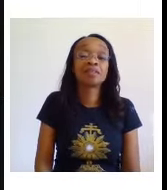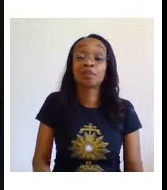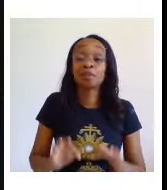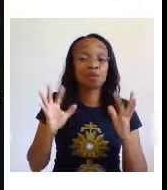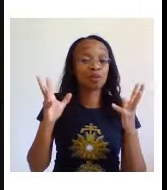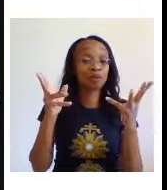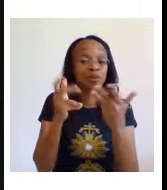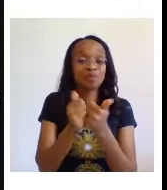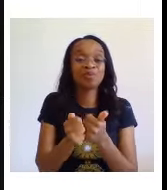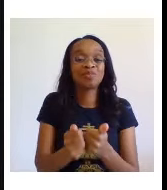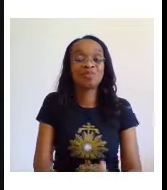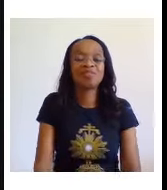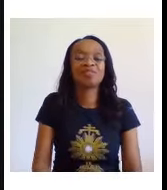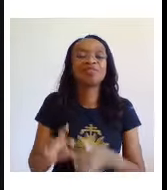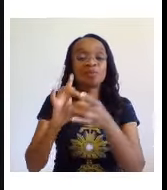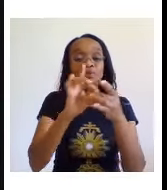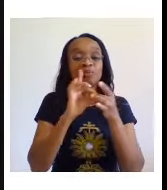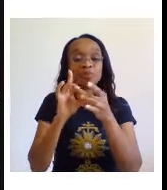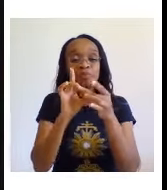chamar todos aqui na tela.